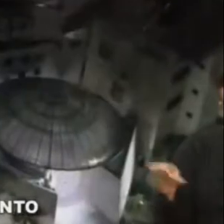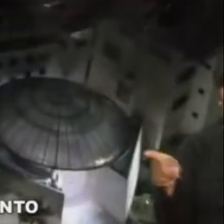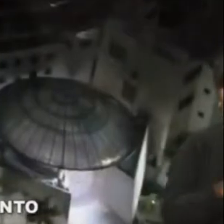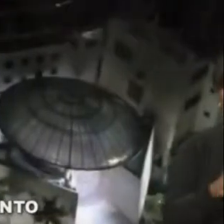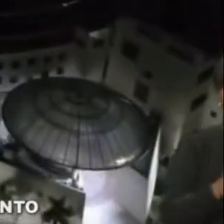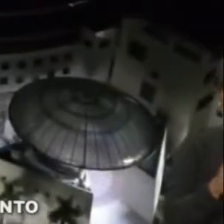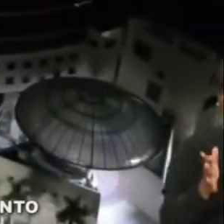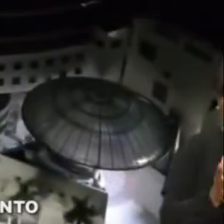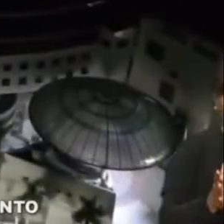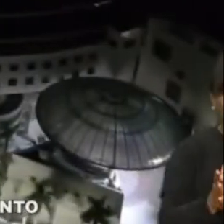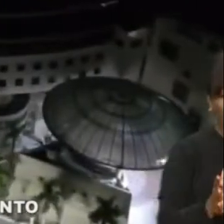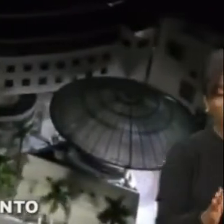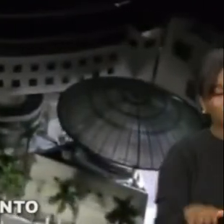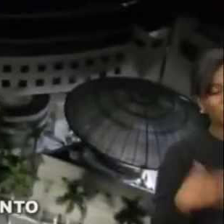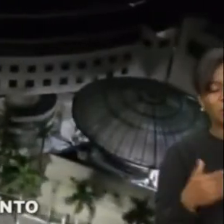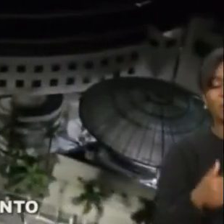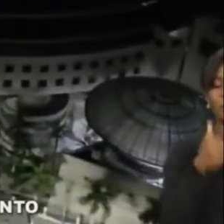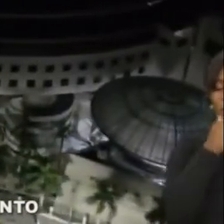Minha amiga, meu amigo,